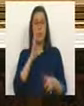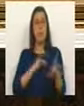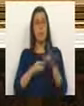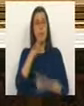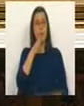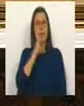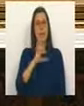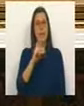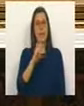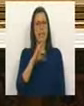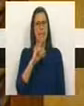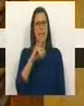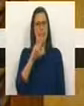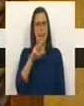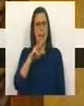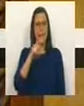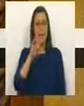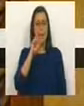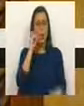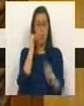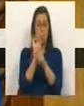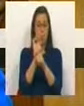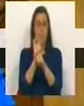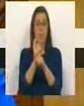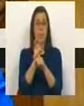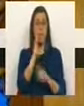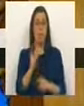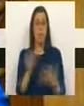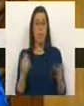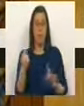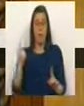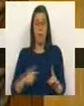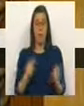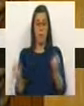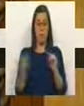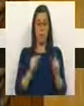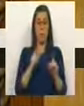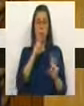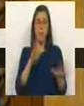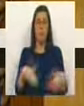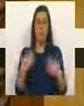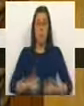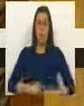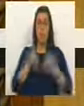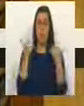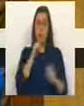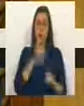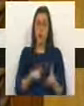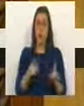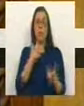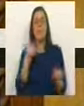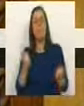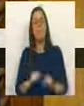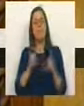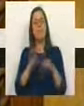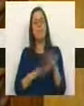Sra. Deputada Cecília Meireles. A supervisão bancária deve ser discutida e pode ser melhorada. O que não